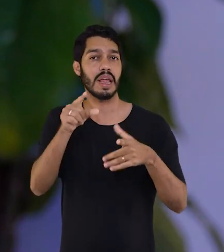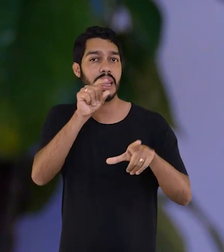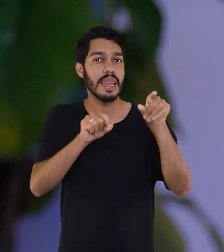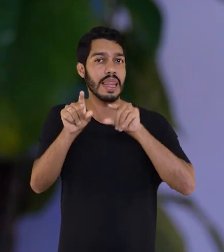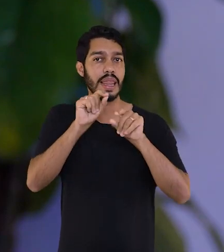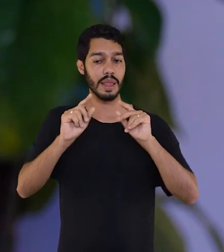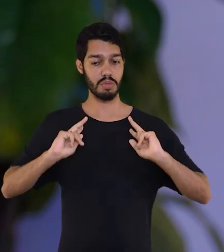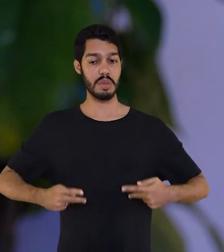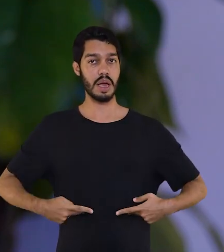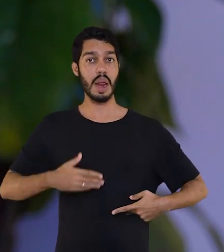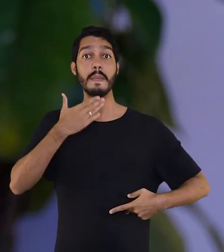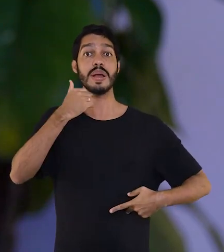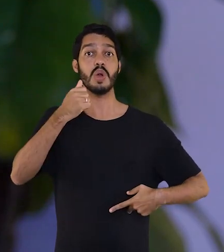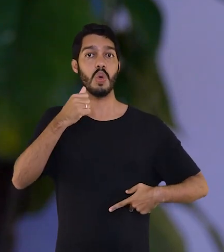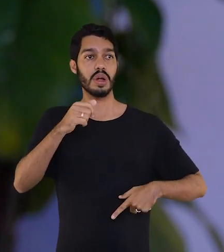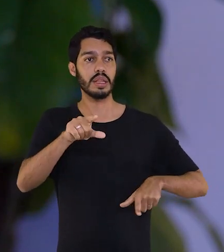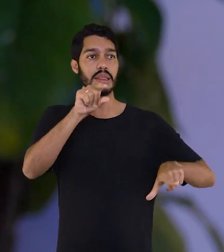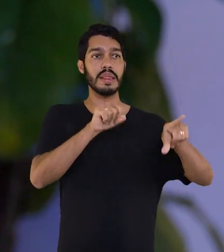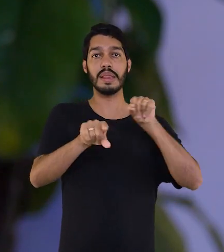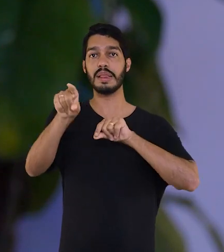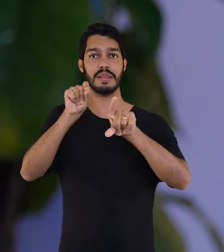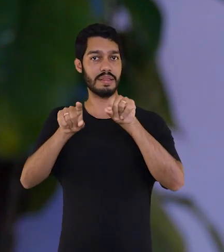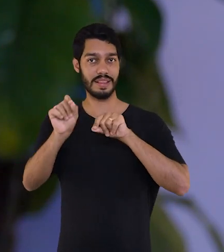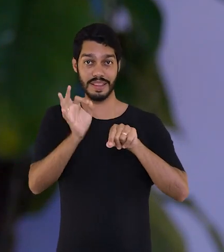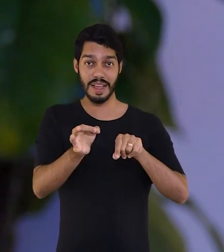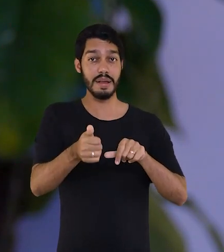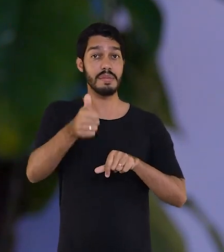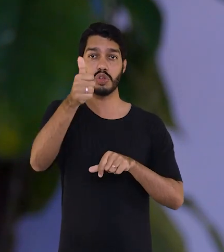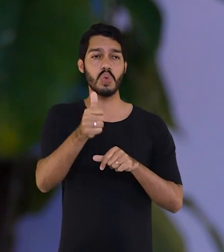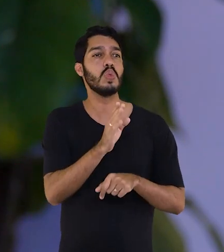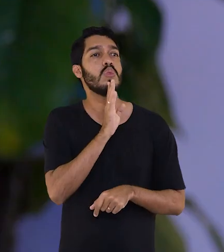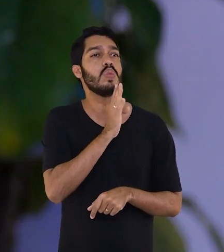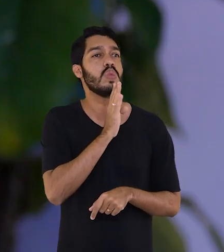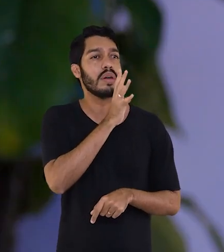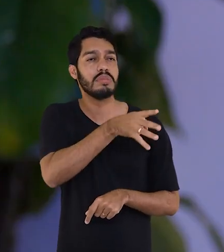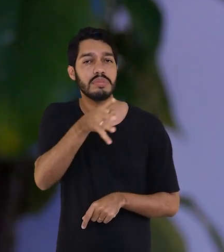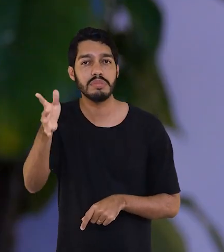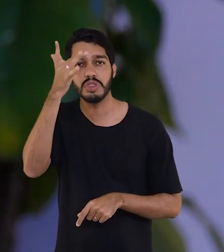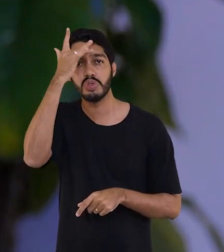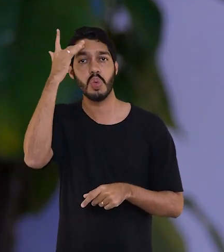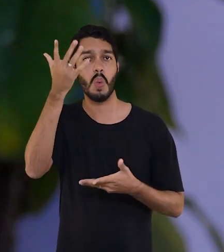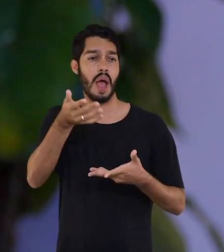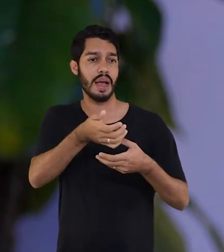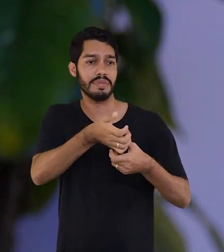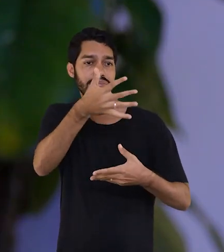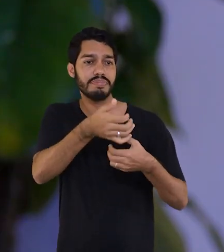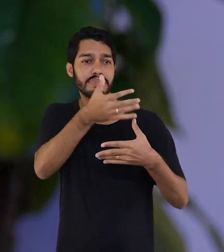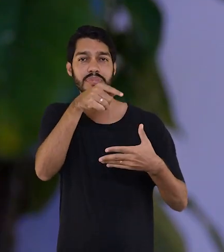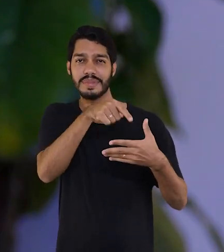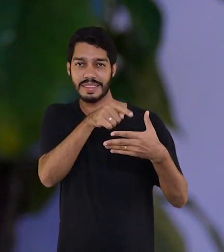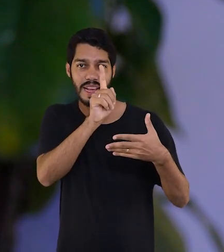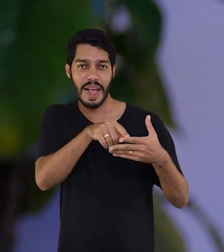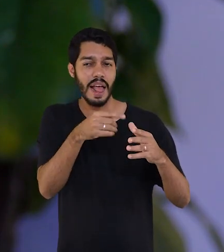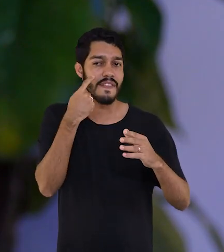que, humanamente, é muito melhor. Muito, muito melhor, assim. Eu prefiro muito mais conhecer a Luísa do que colocar qualquer chatbot para